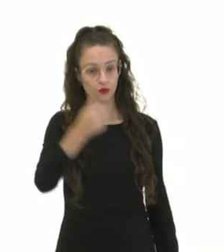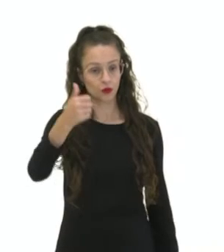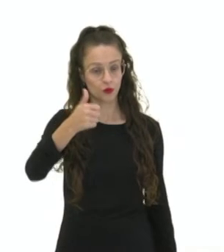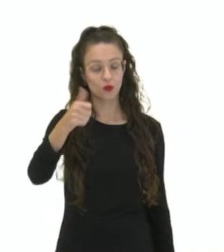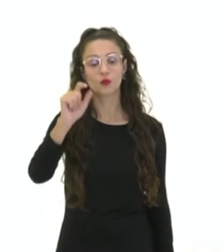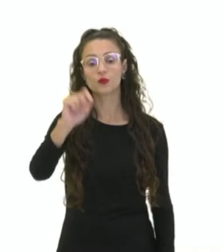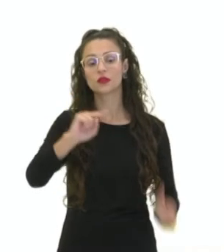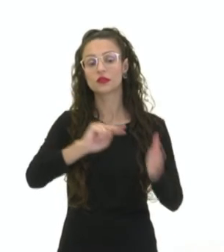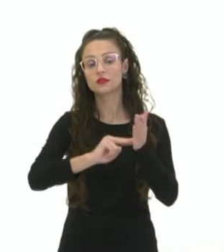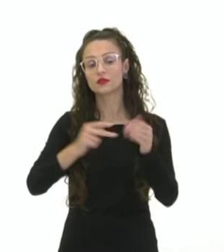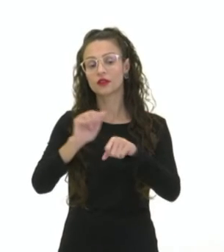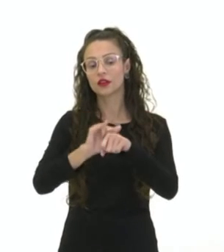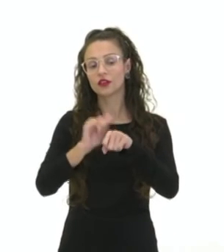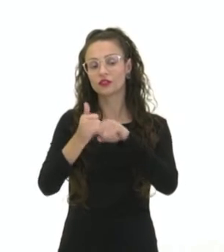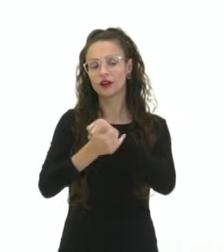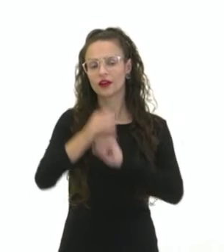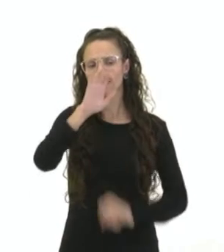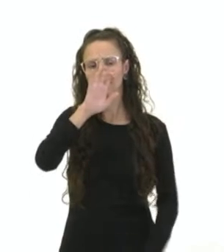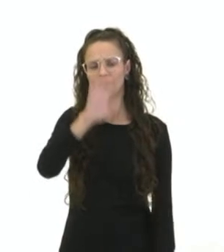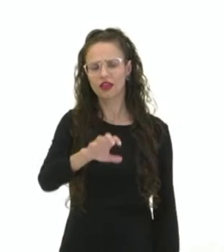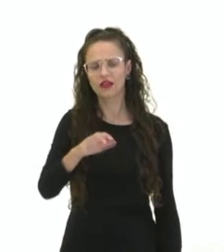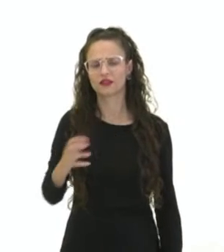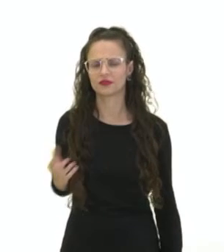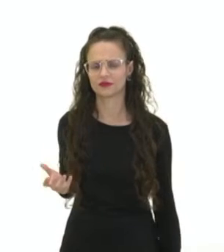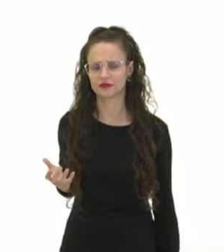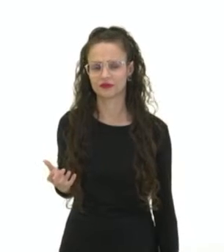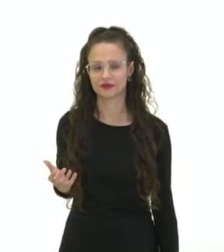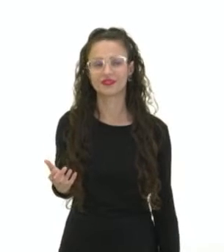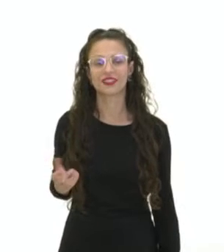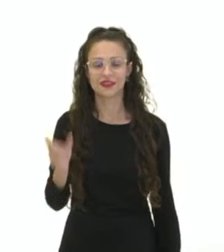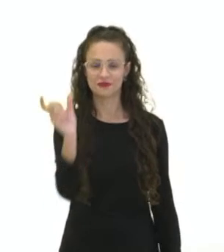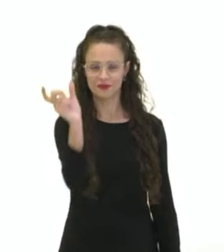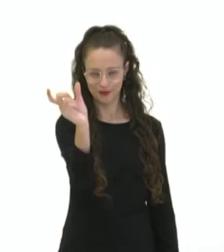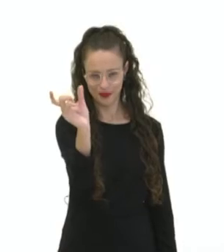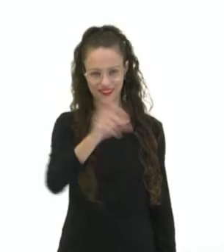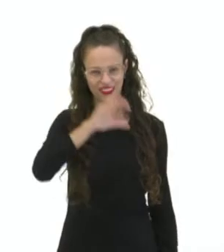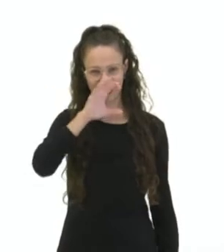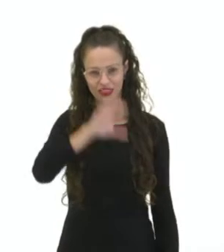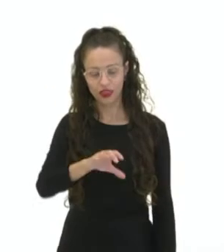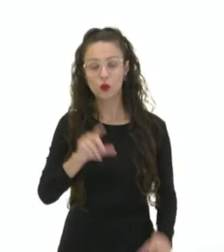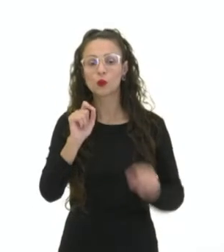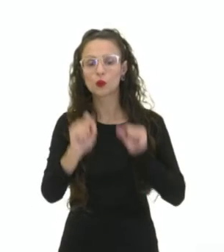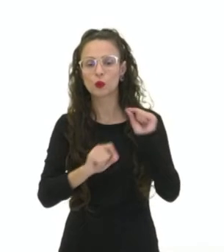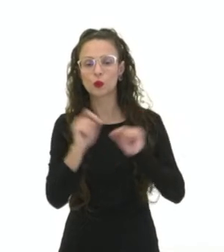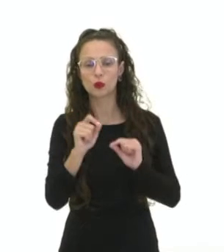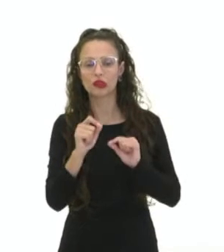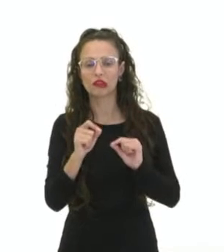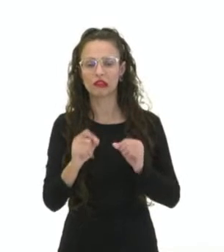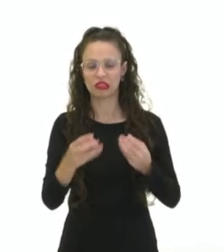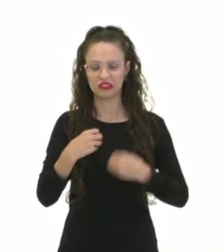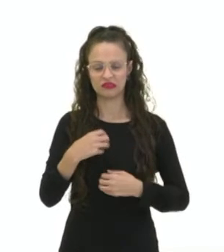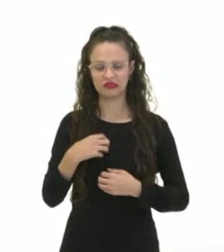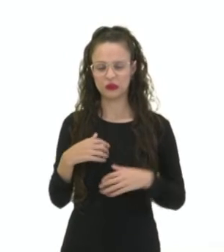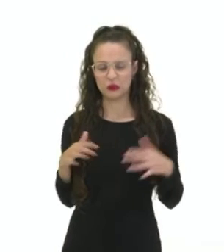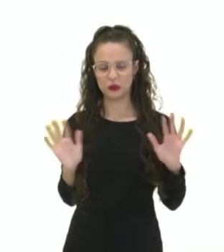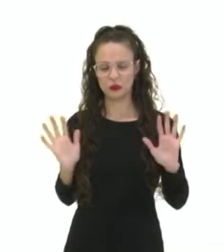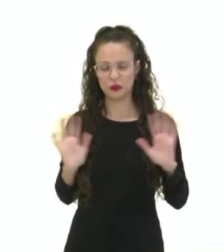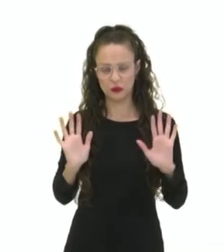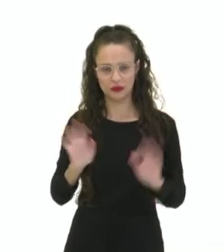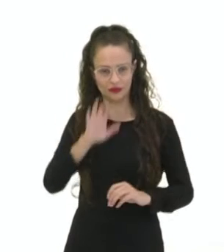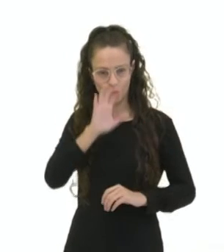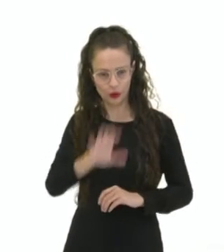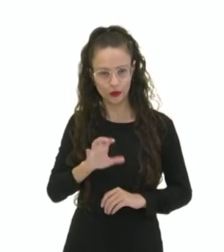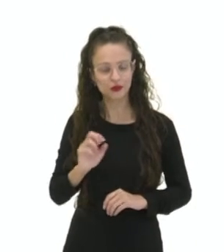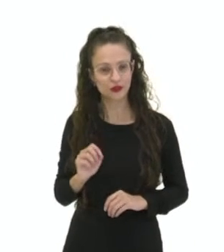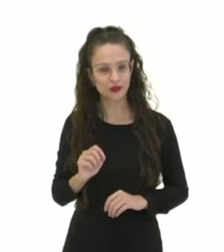significado do adjetivo asquerosa? Então, asqueroso é aquilo que te causa repugnância, nojo, asco. Você